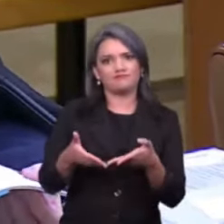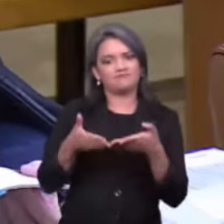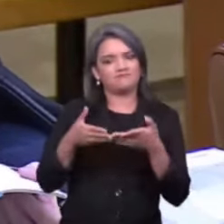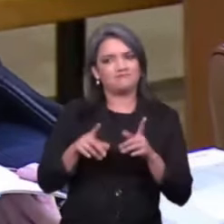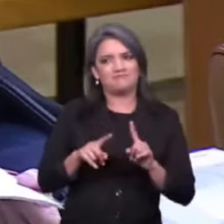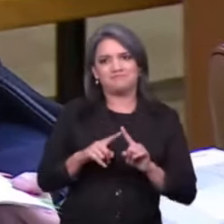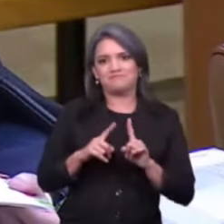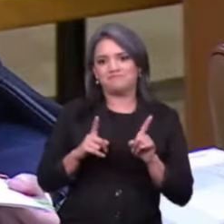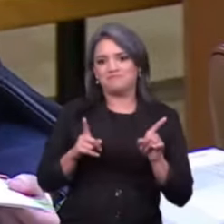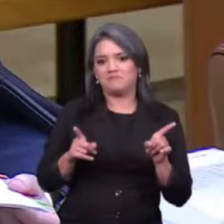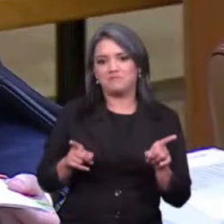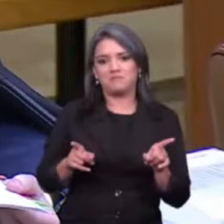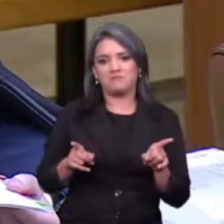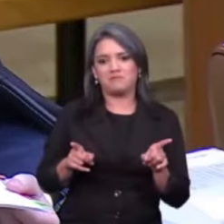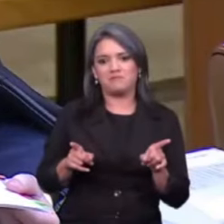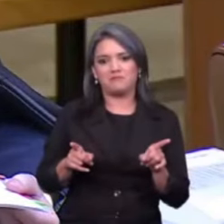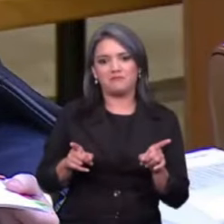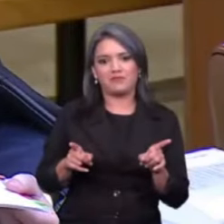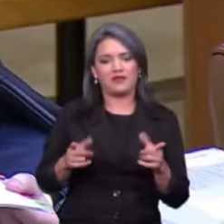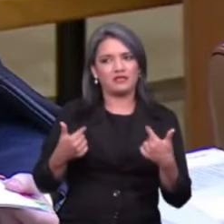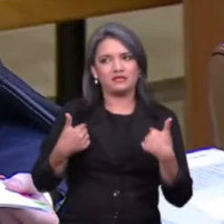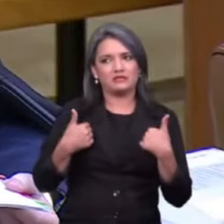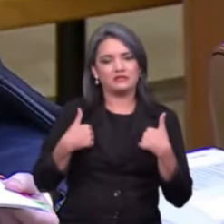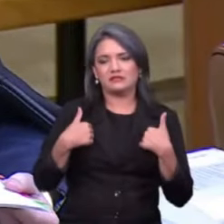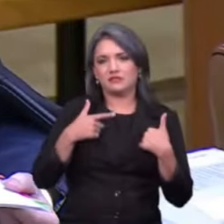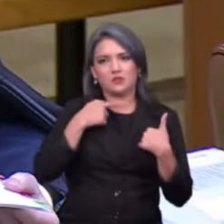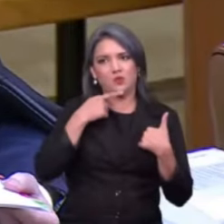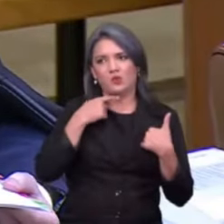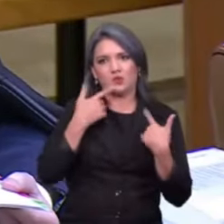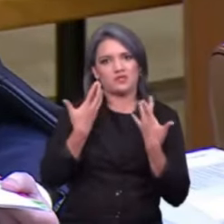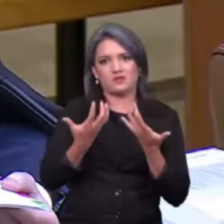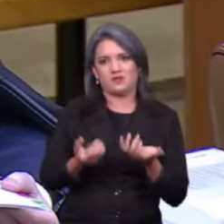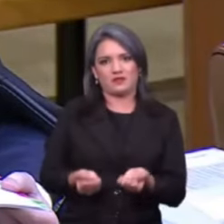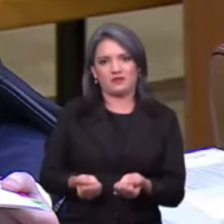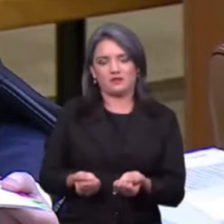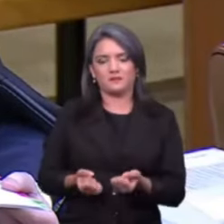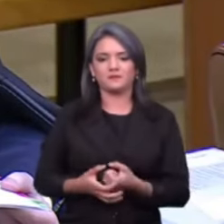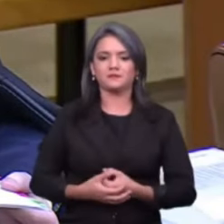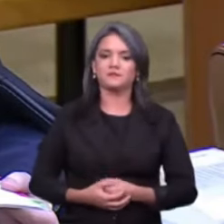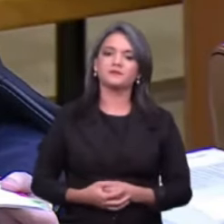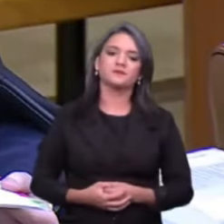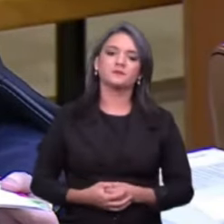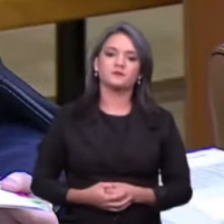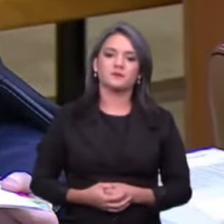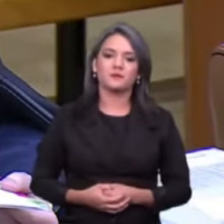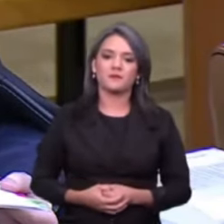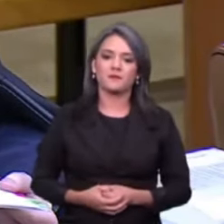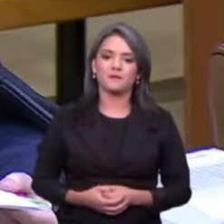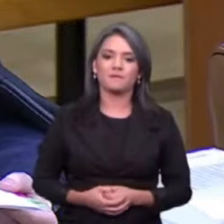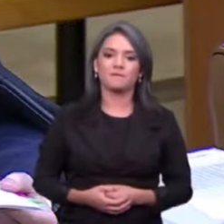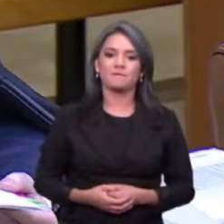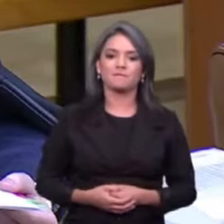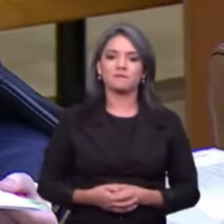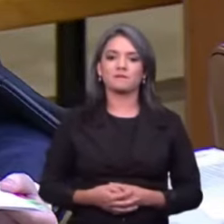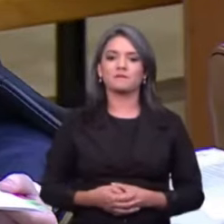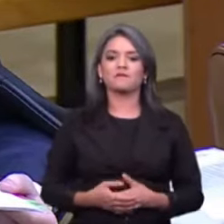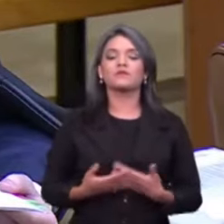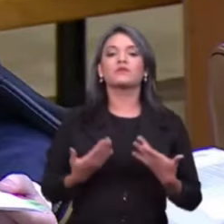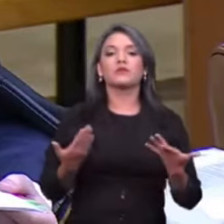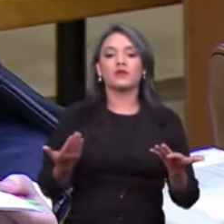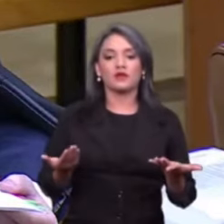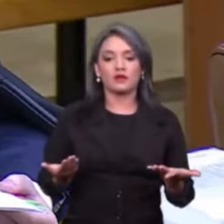contrário, chegar a tanto. Tal presunção das gramas, logicamente, poderá